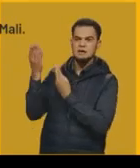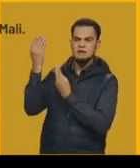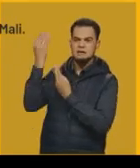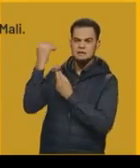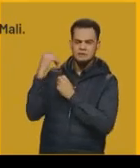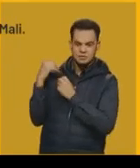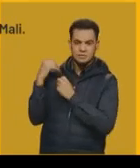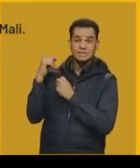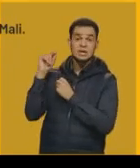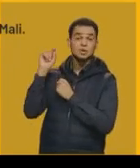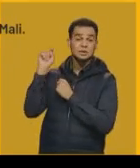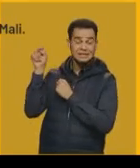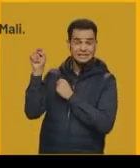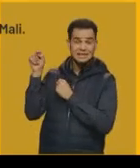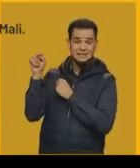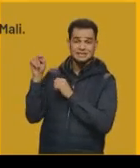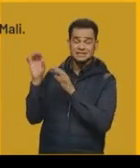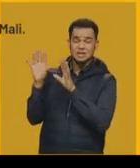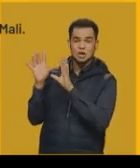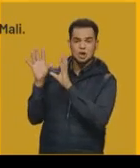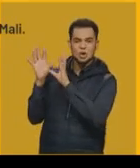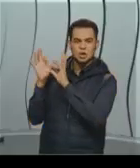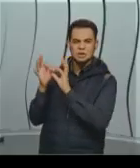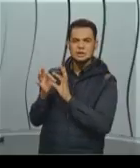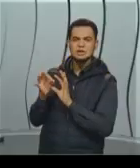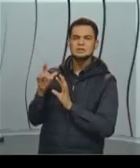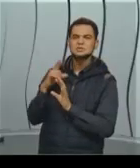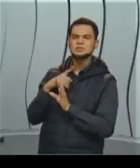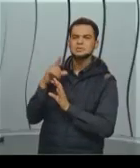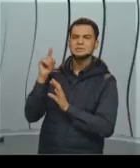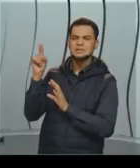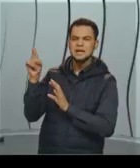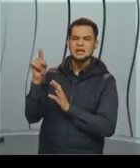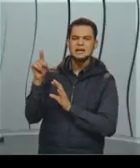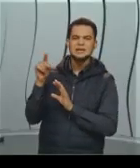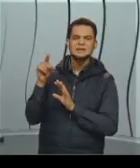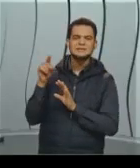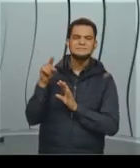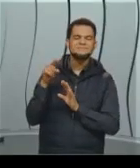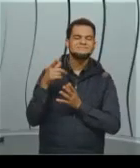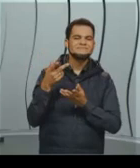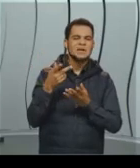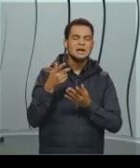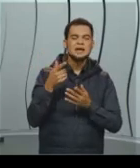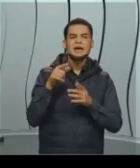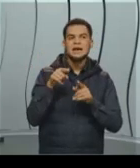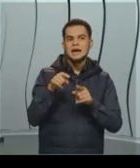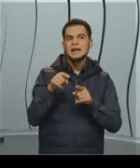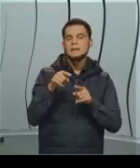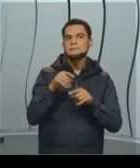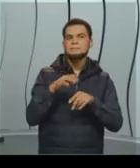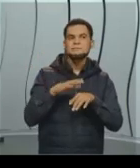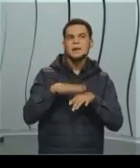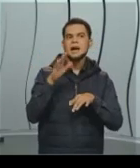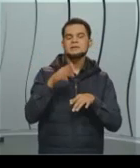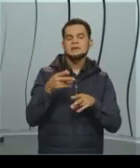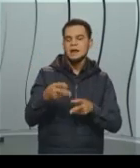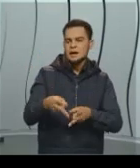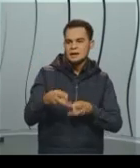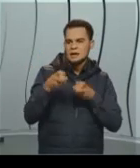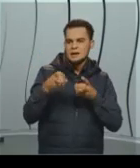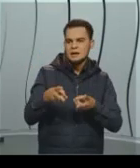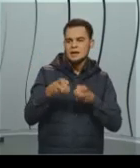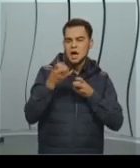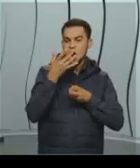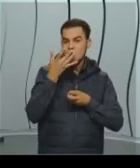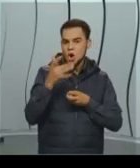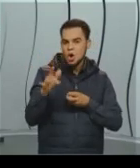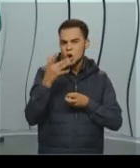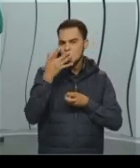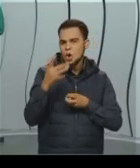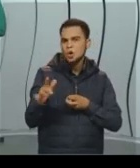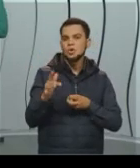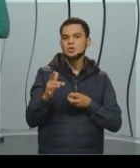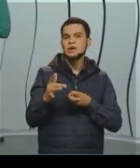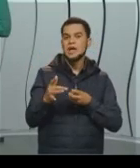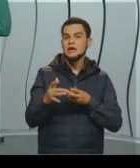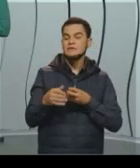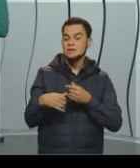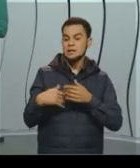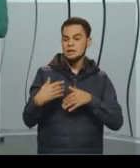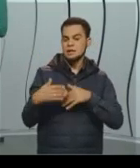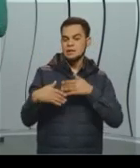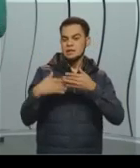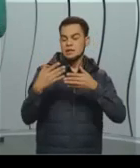Nesse contexto, a gente tem um poder muito forte ligado à questão da exploração do ouro. E essa exploração vai gerar uma grande riqueza para esse reino,